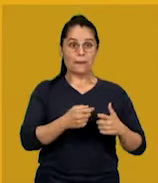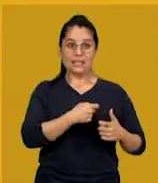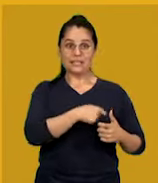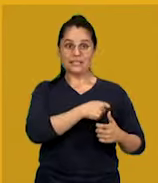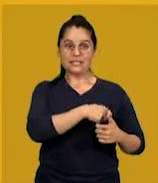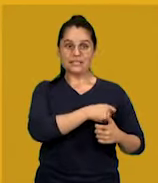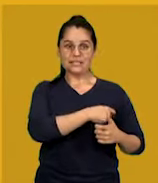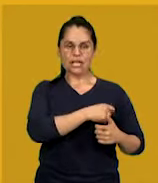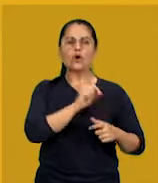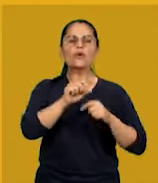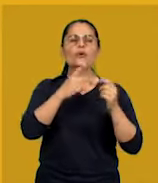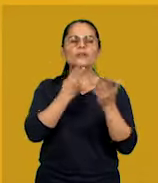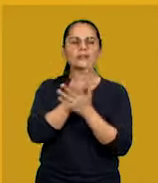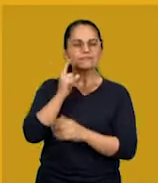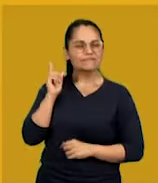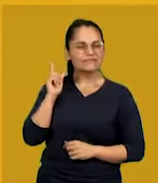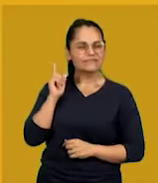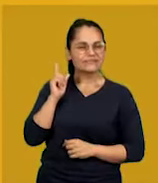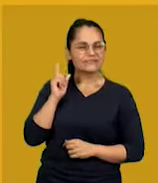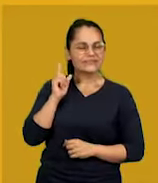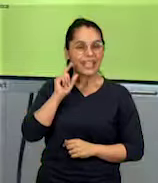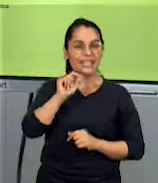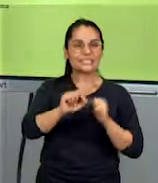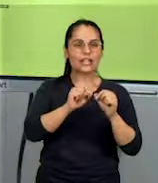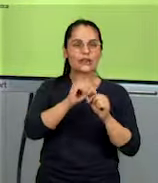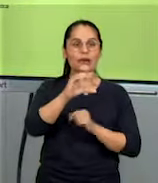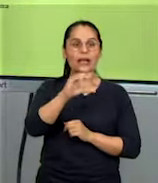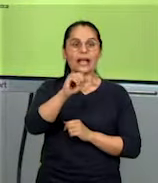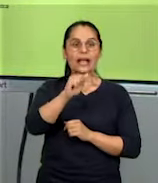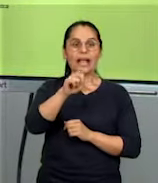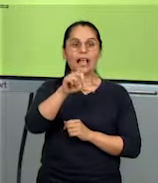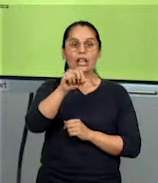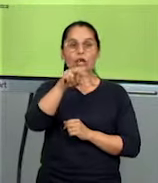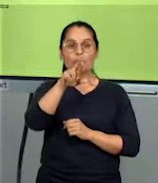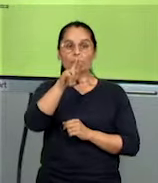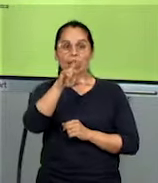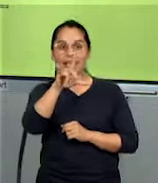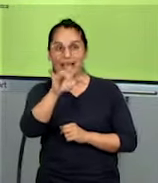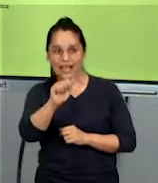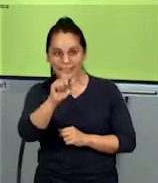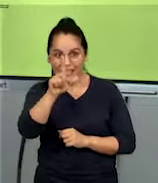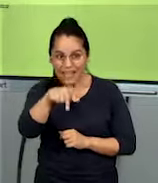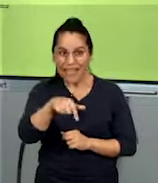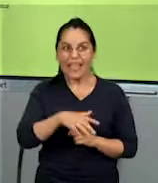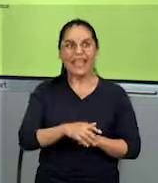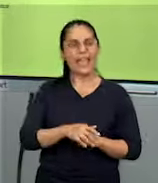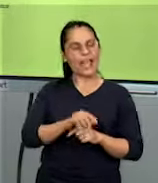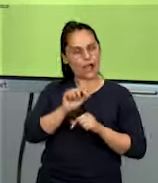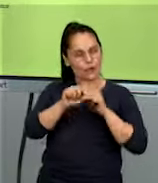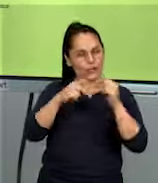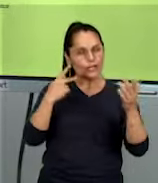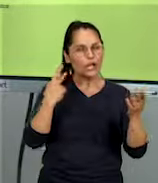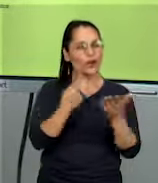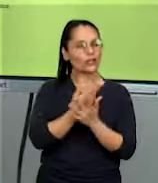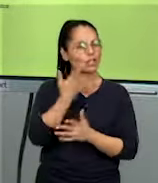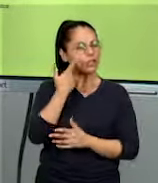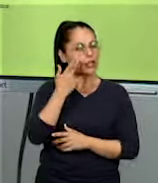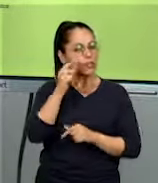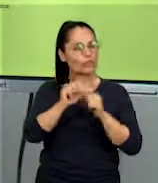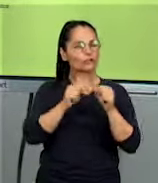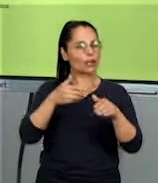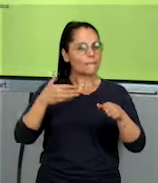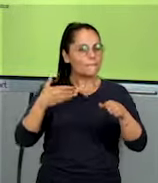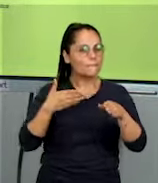está acontecendo aqui? Gente, isso é uma calourada. Isso é o que acontece normalmente quando as